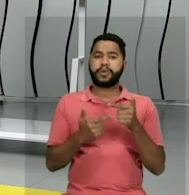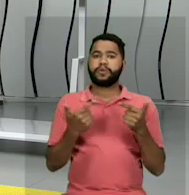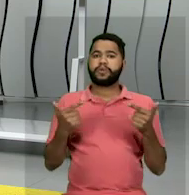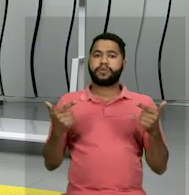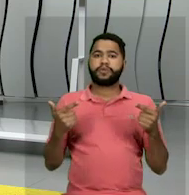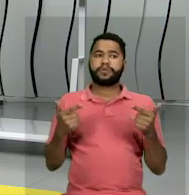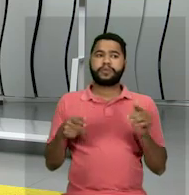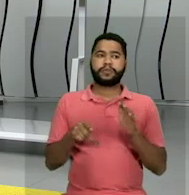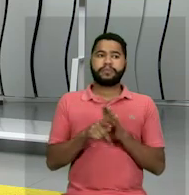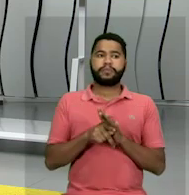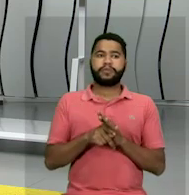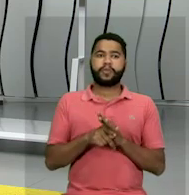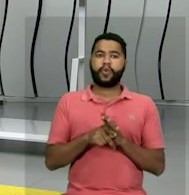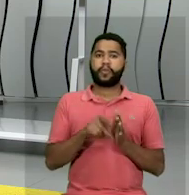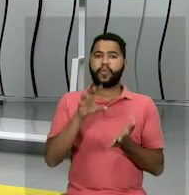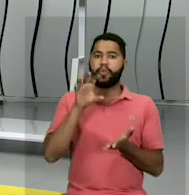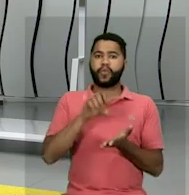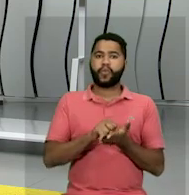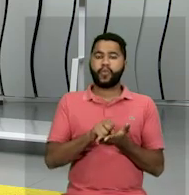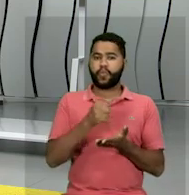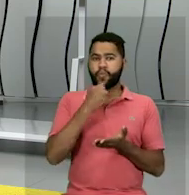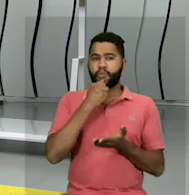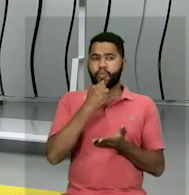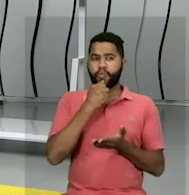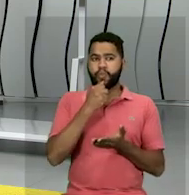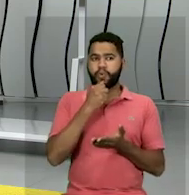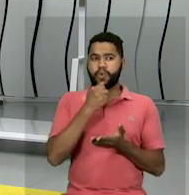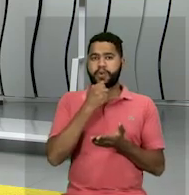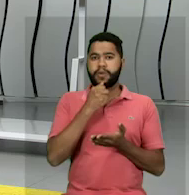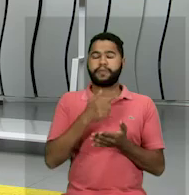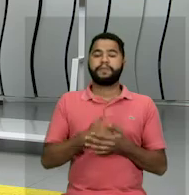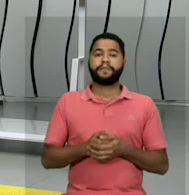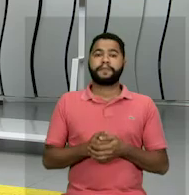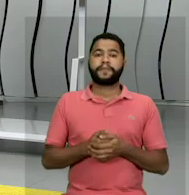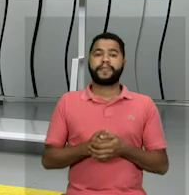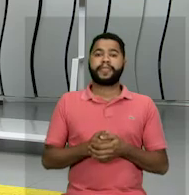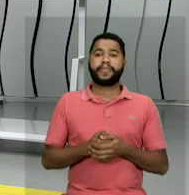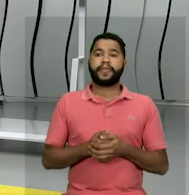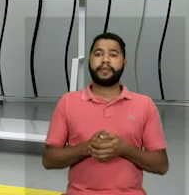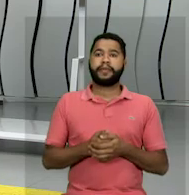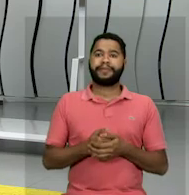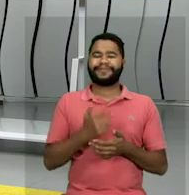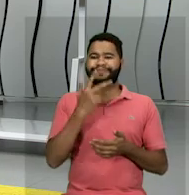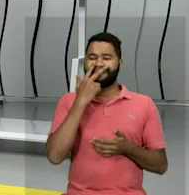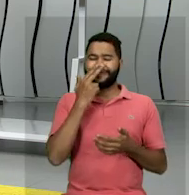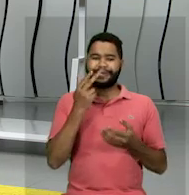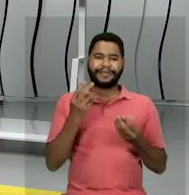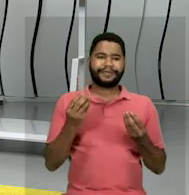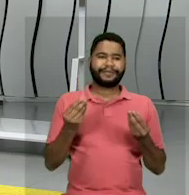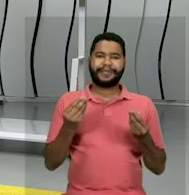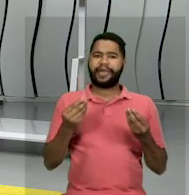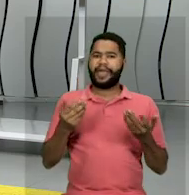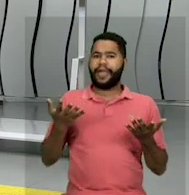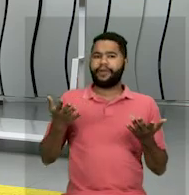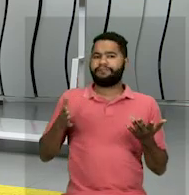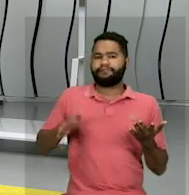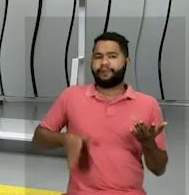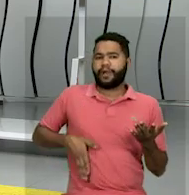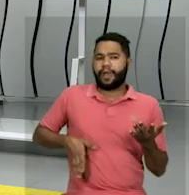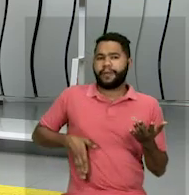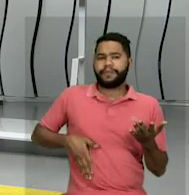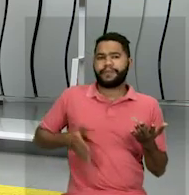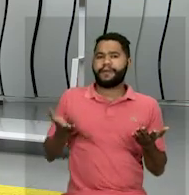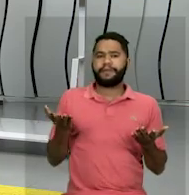sua carteira assinada, CLT, que aqui em 43 é instituída, está marginalizado, é um vagabundo, né?